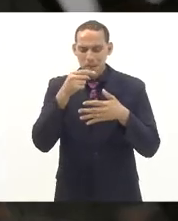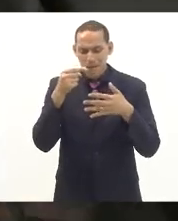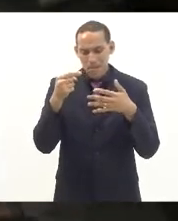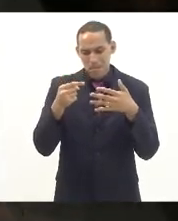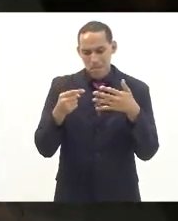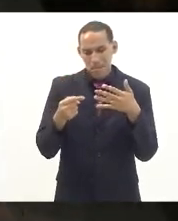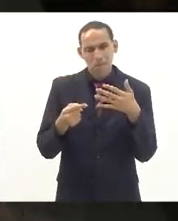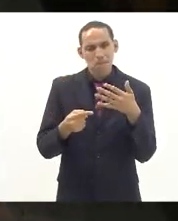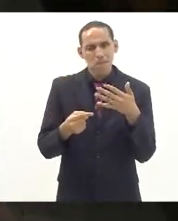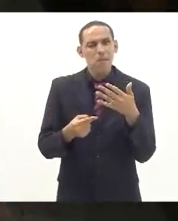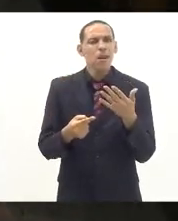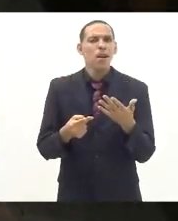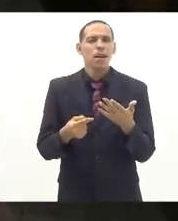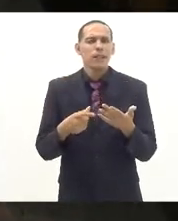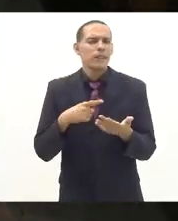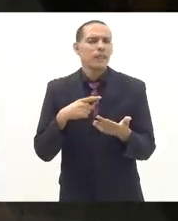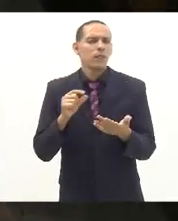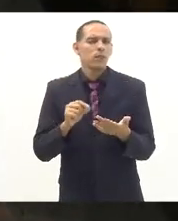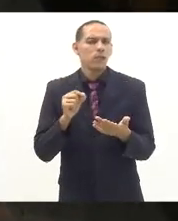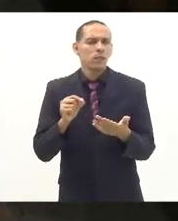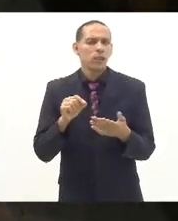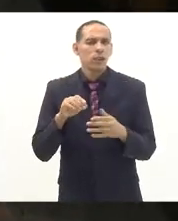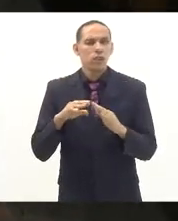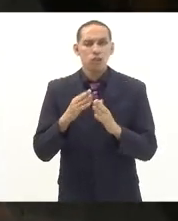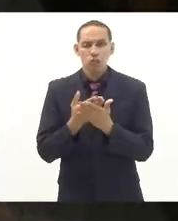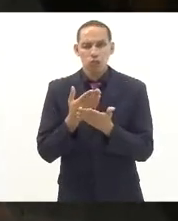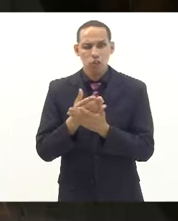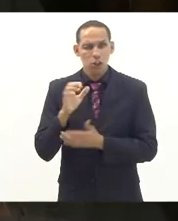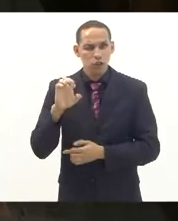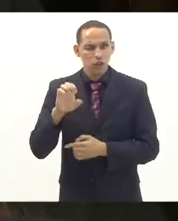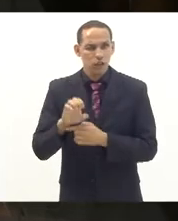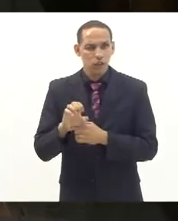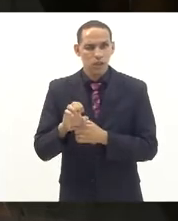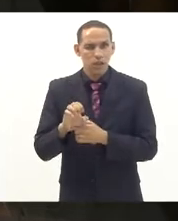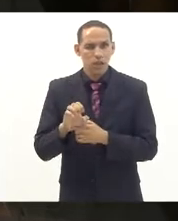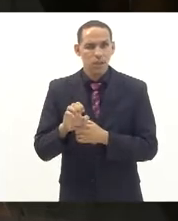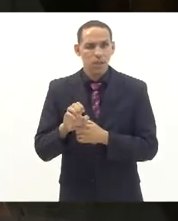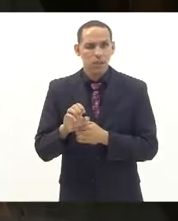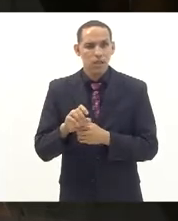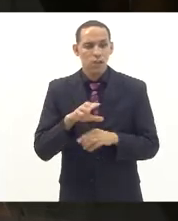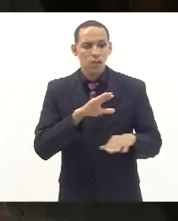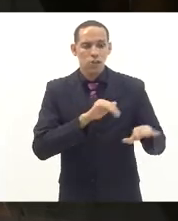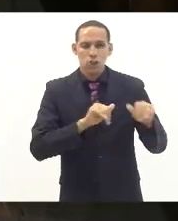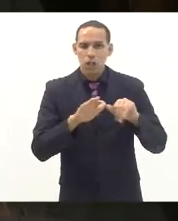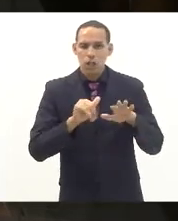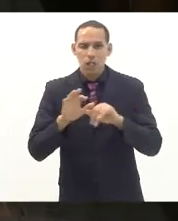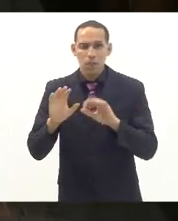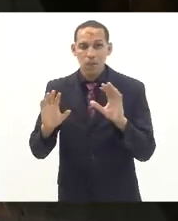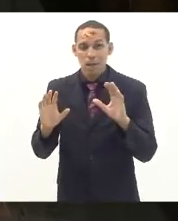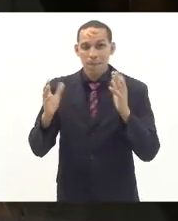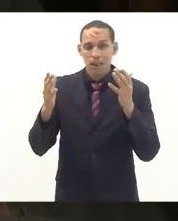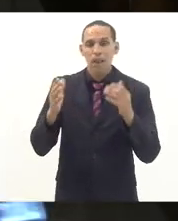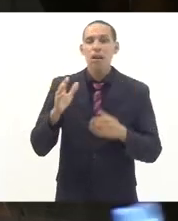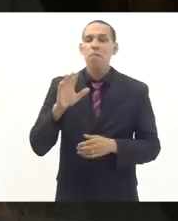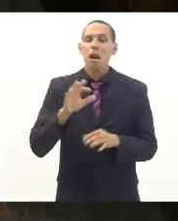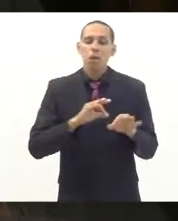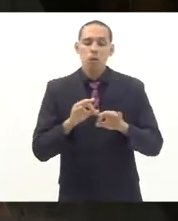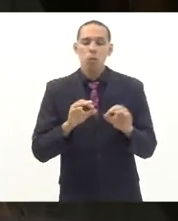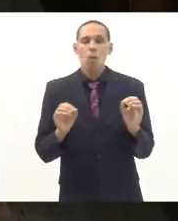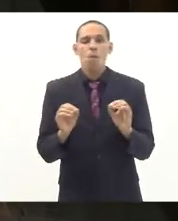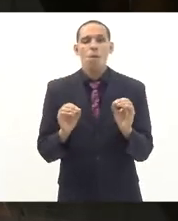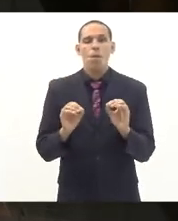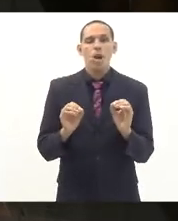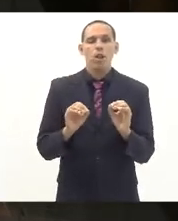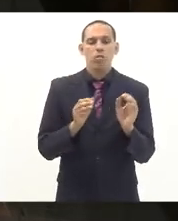fatos vividos pelas escolas estaduais que foram instados a participar de um evento o planejamento